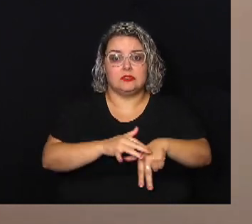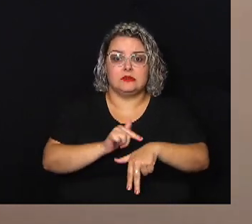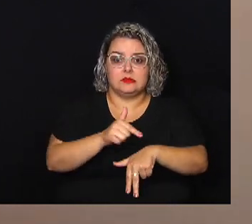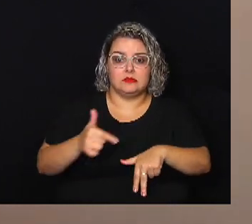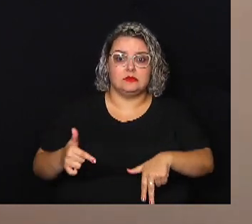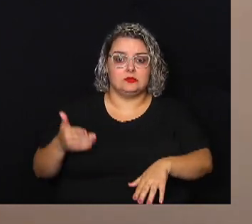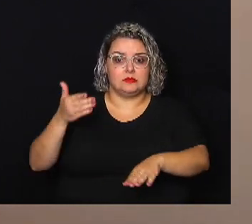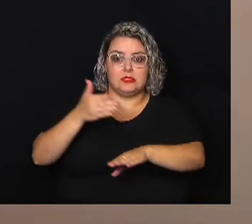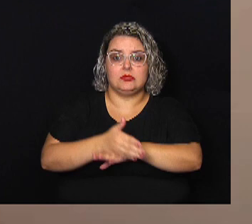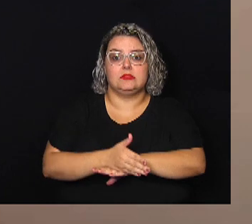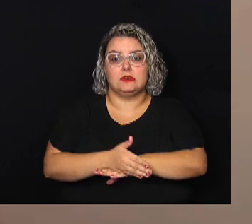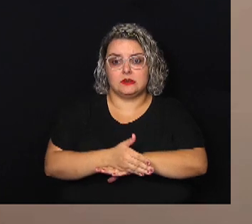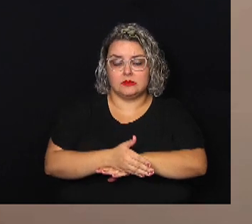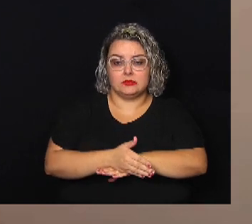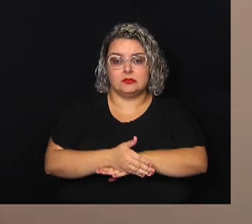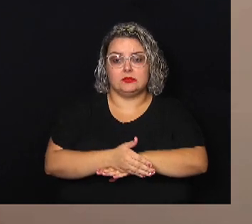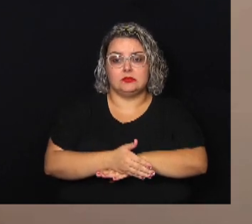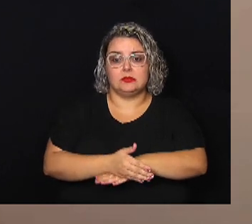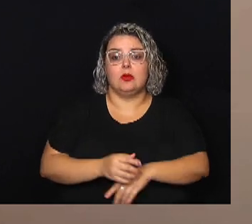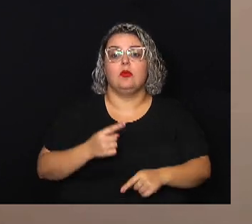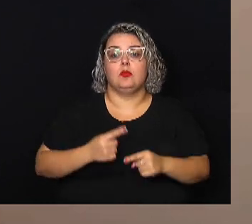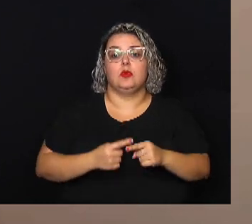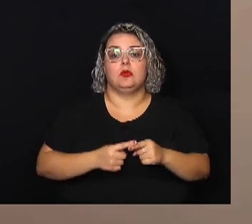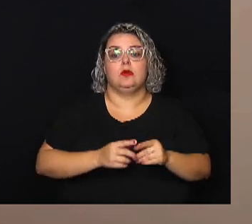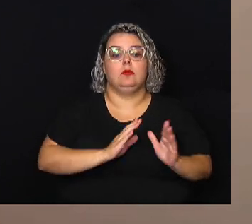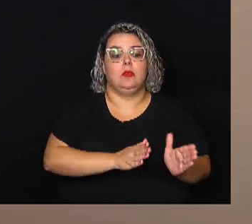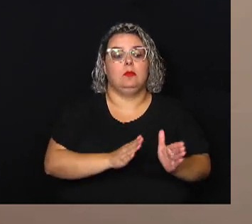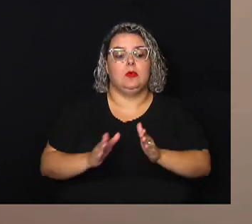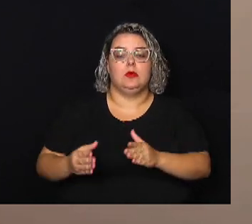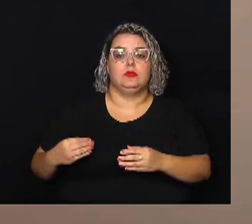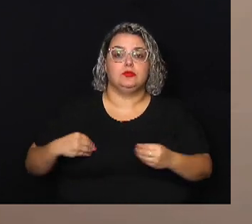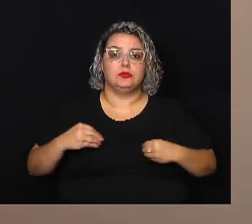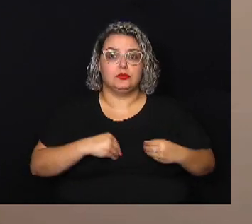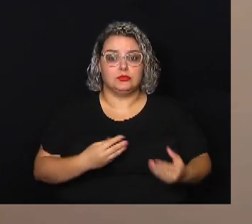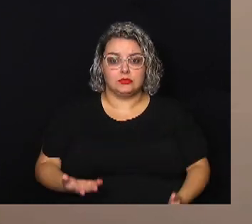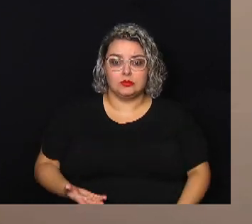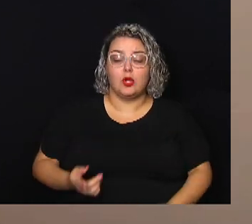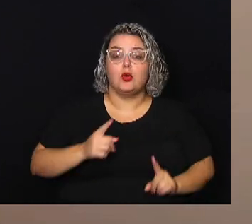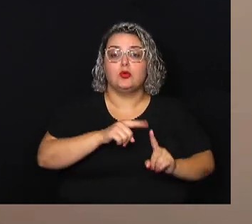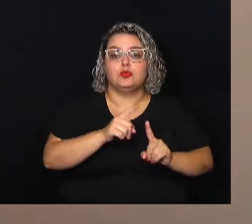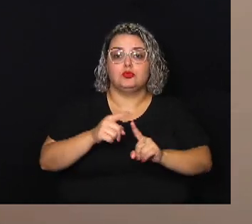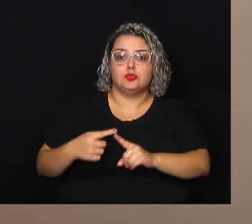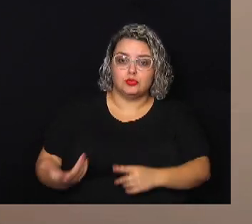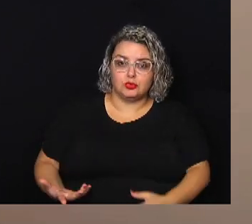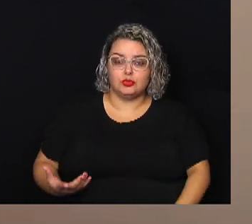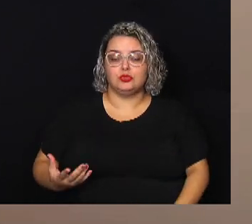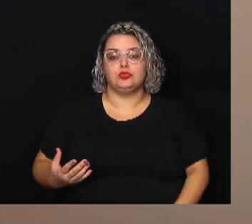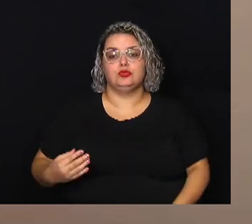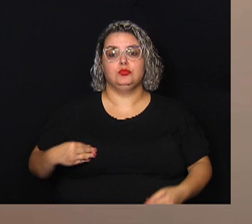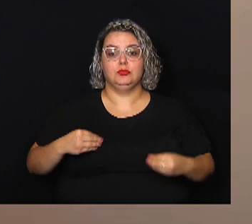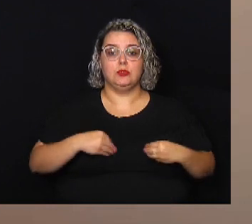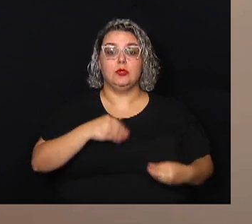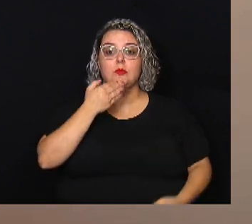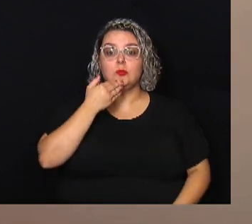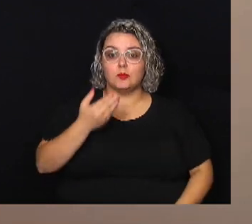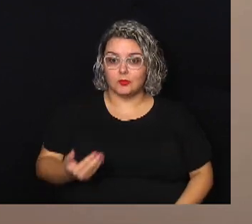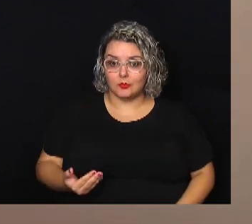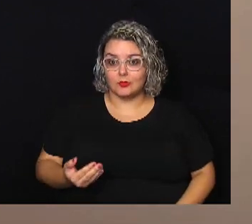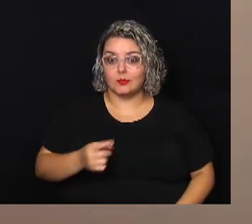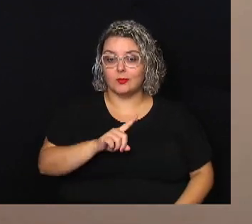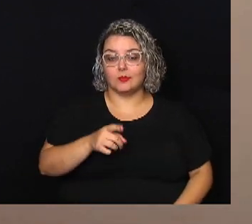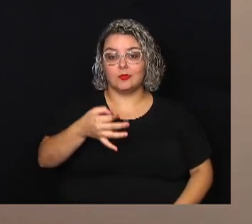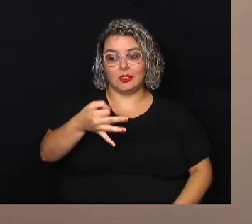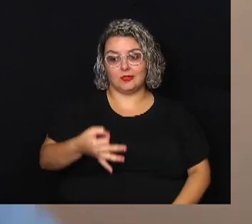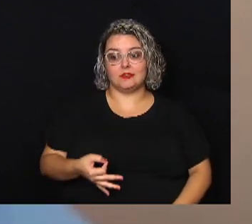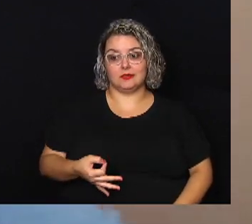têm acesso? Porque a periodicidade dos exames, ou tipo de exame, ele está sendo pedido de uma maneira não ideal.